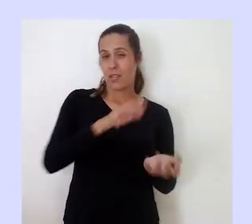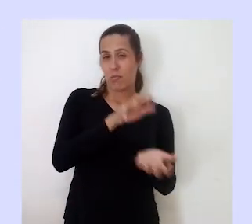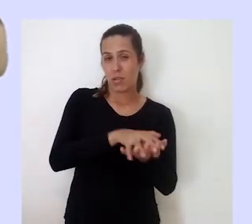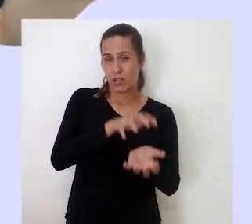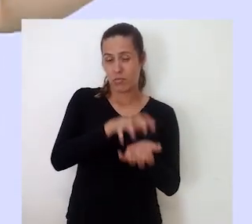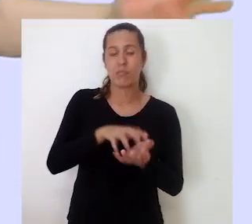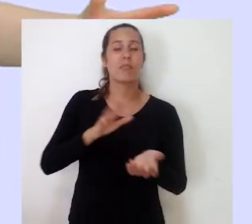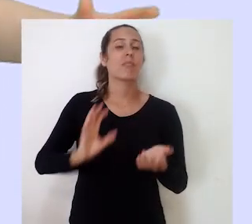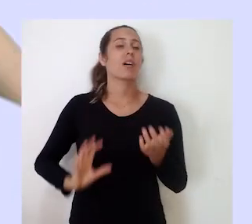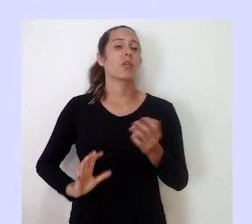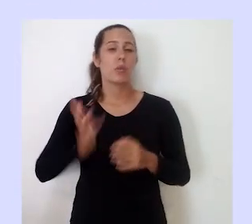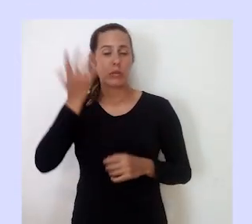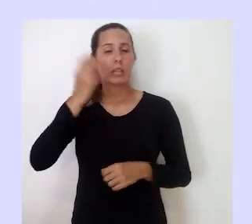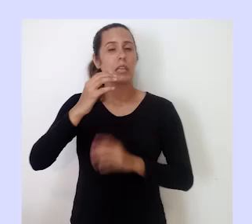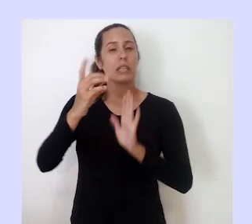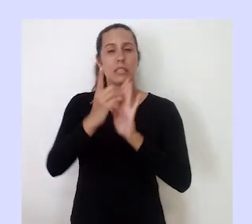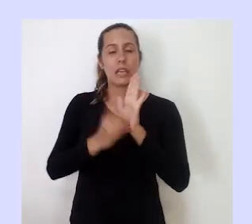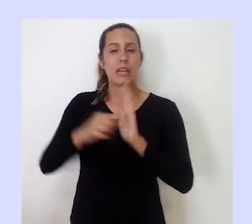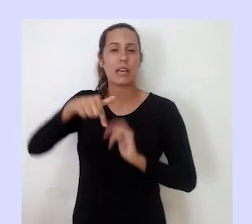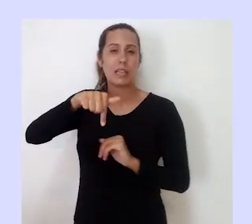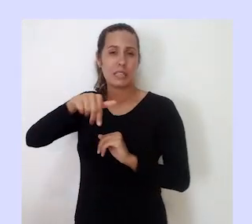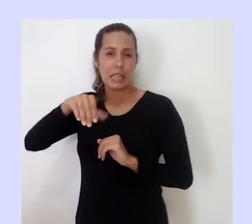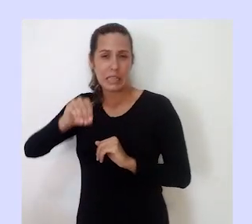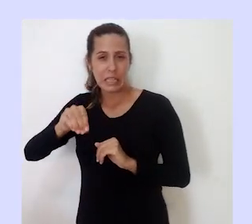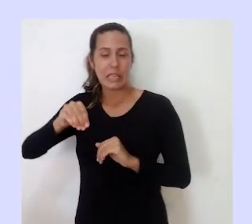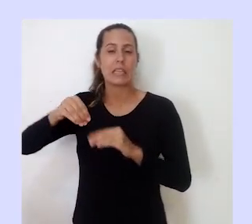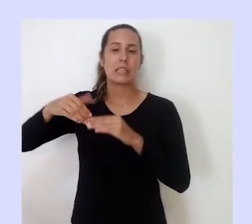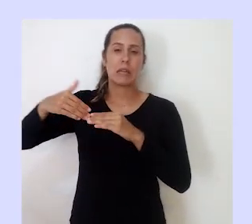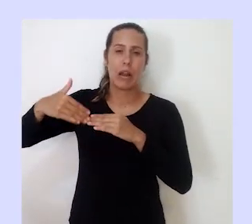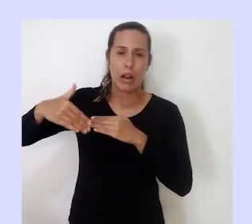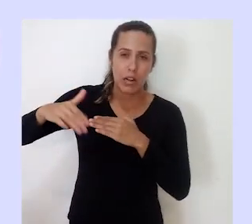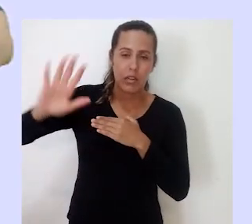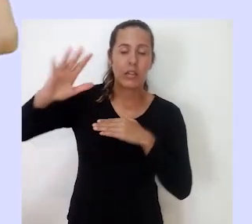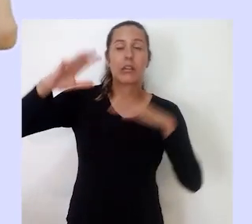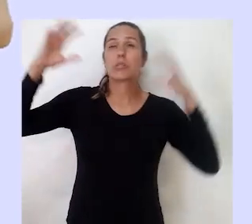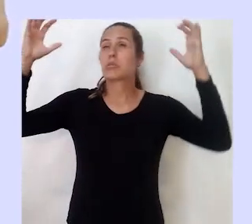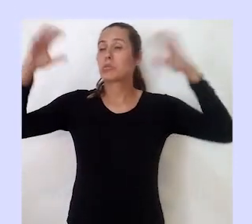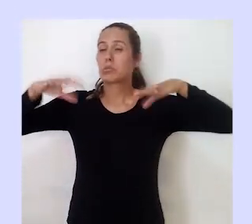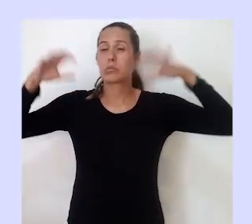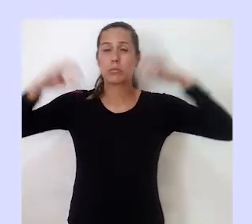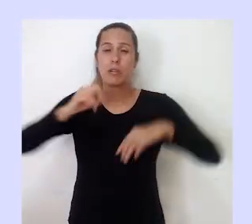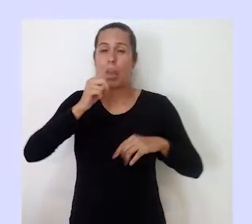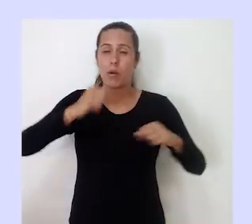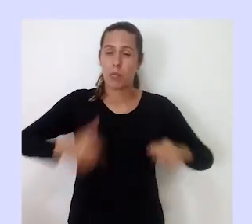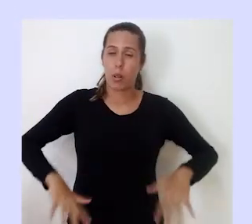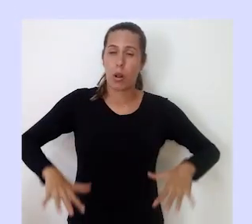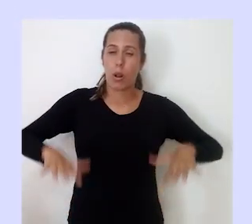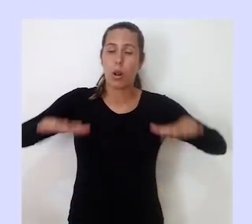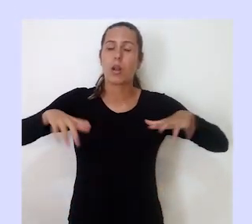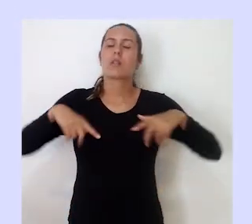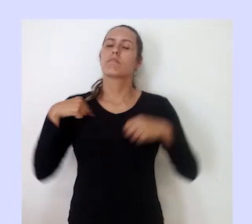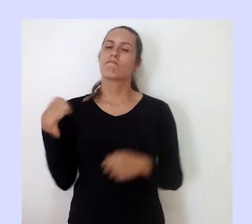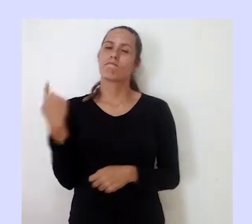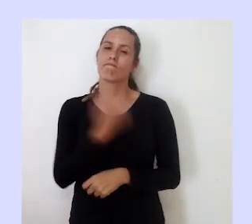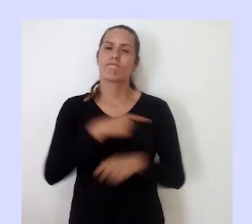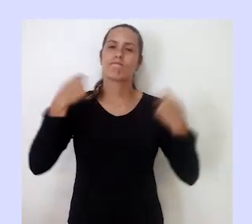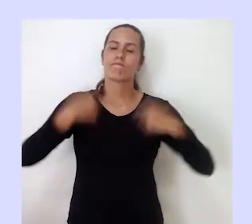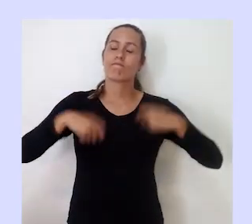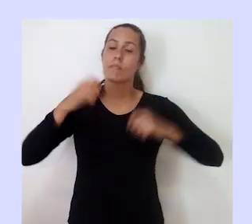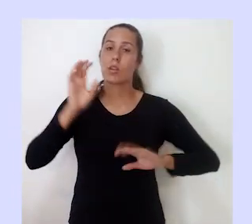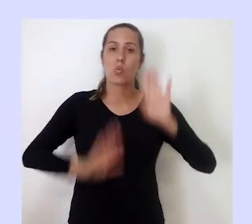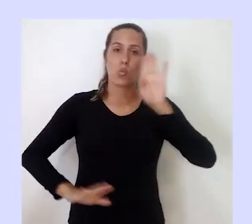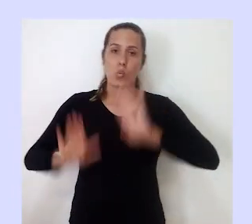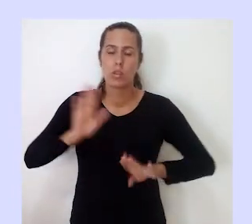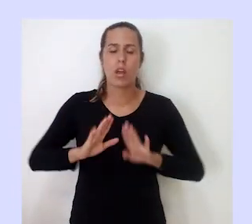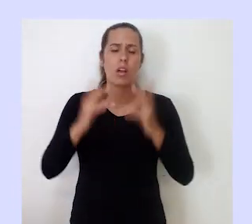Pernambuco temos enchentes, década de 70, e aí vai, períodos de chuva, a gente precisa ter cuidado, é